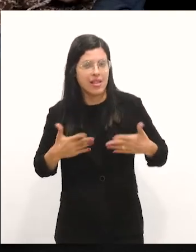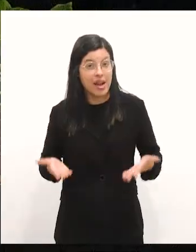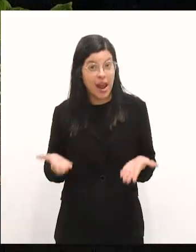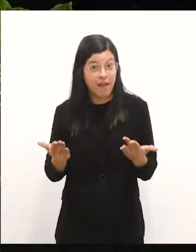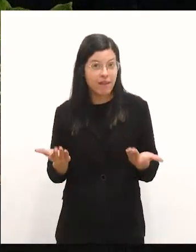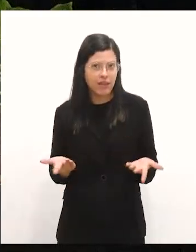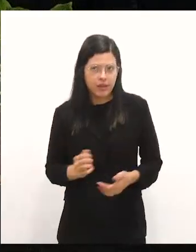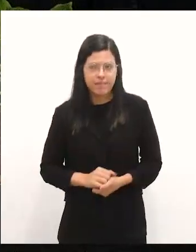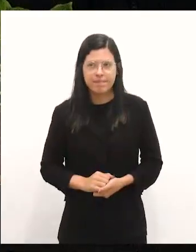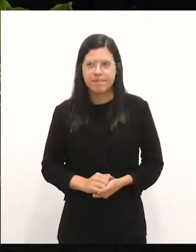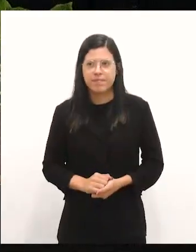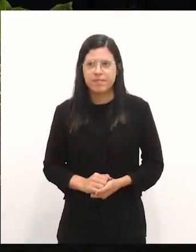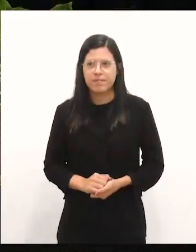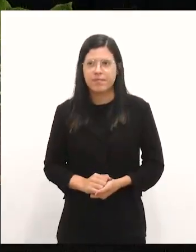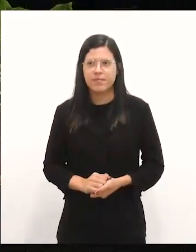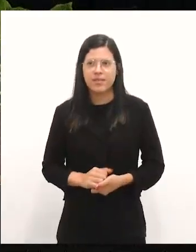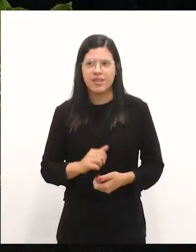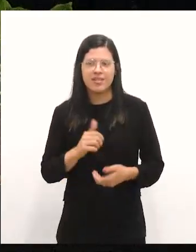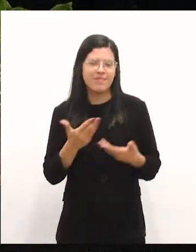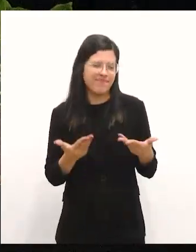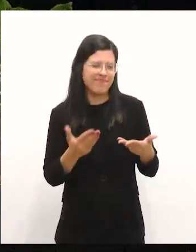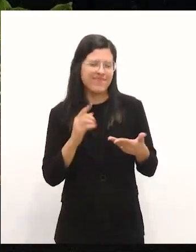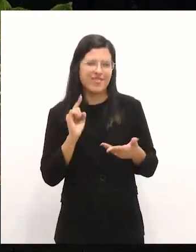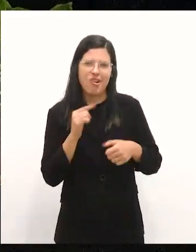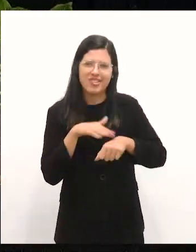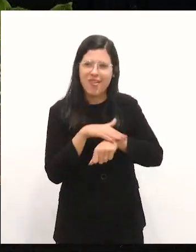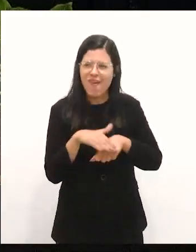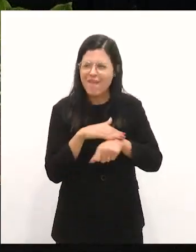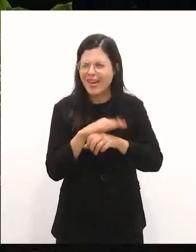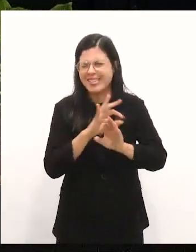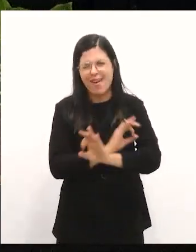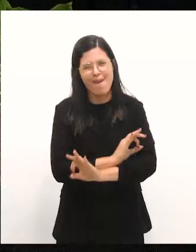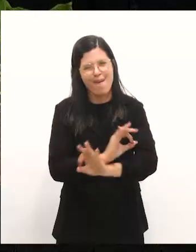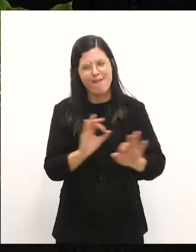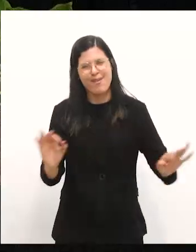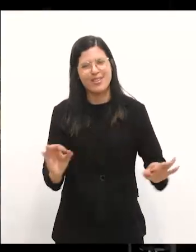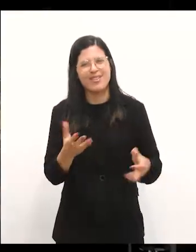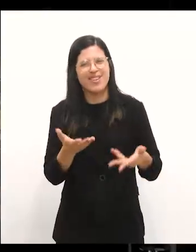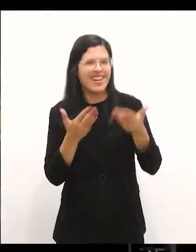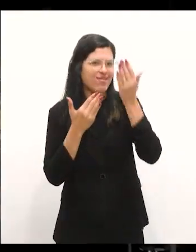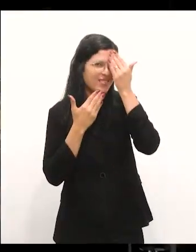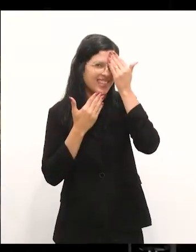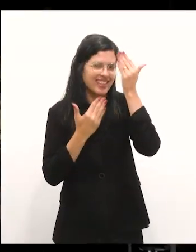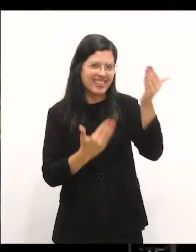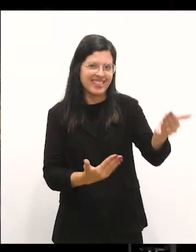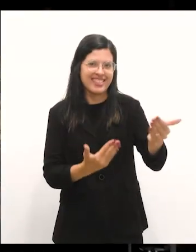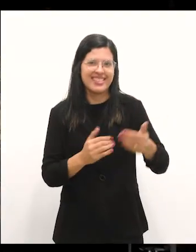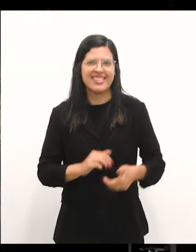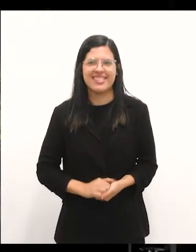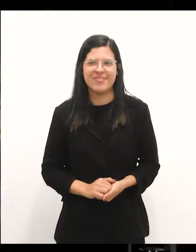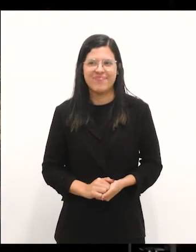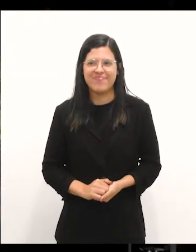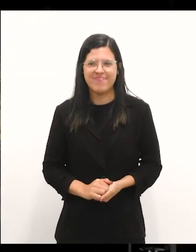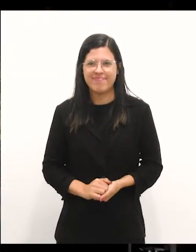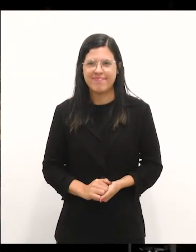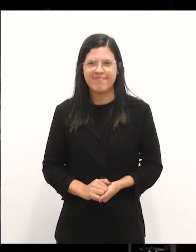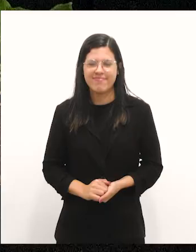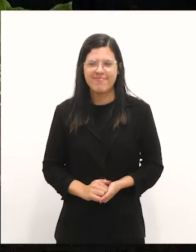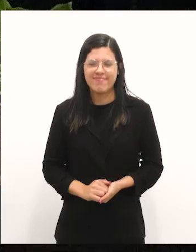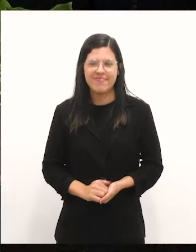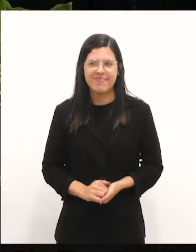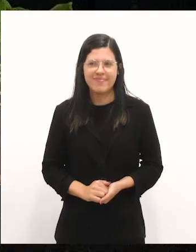é como a gente se sente saindo. Alexandre, nossa conversa foi ótima. Quero te agradecer